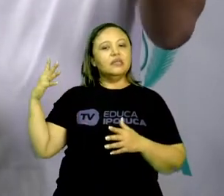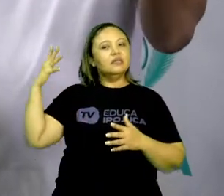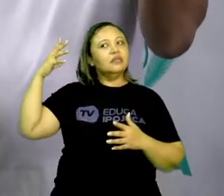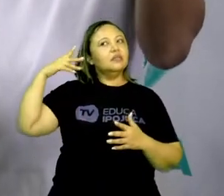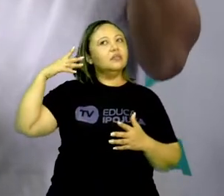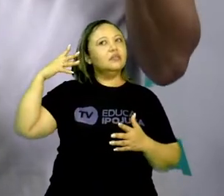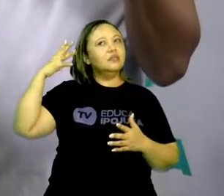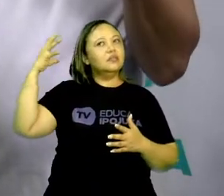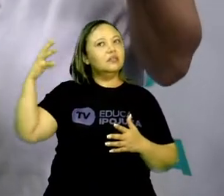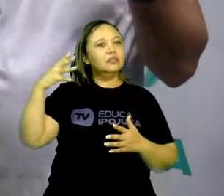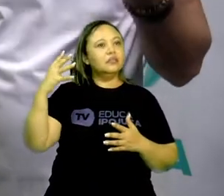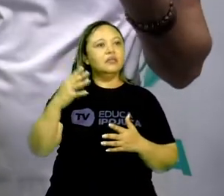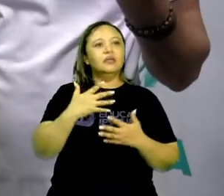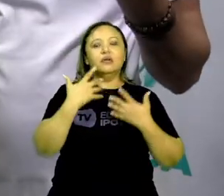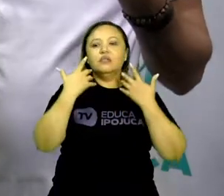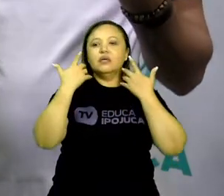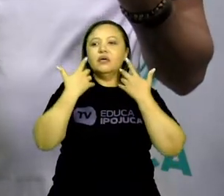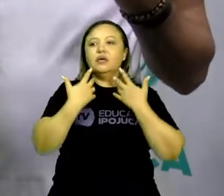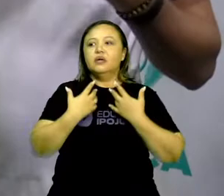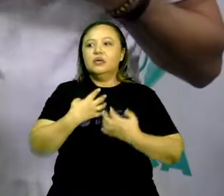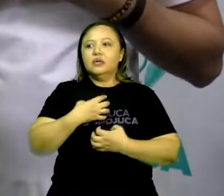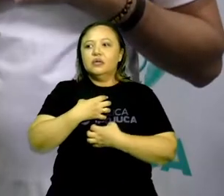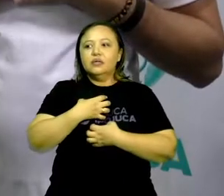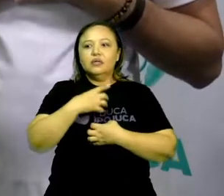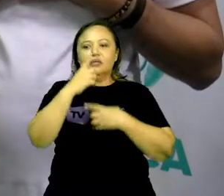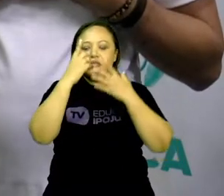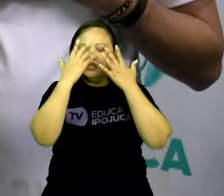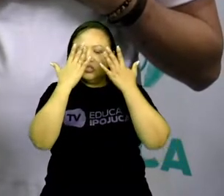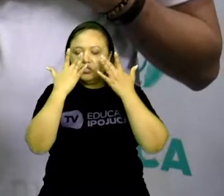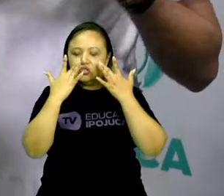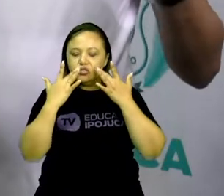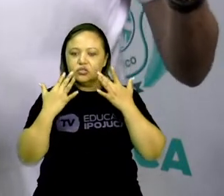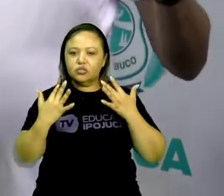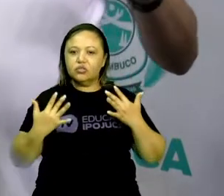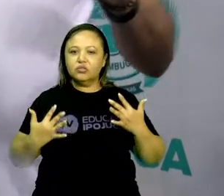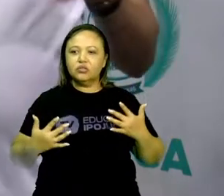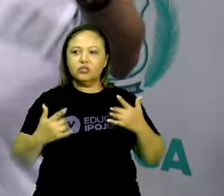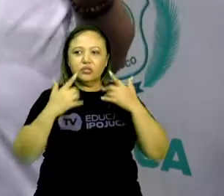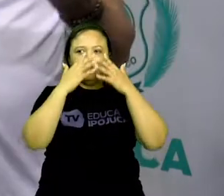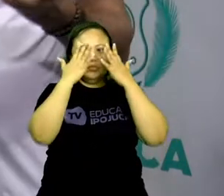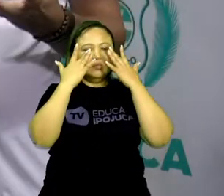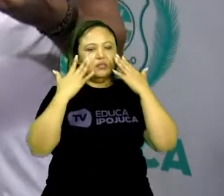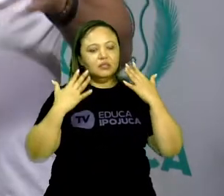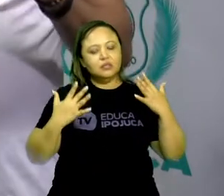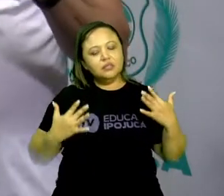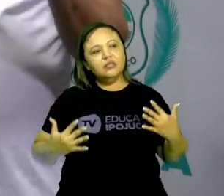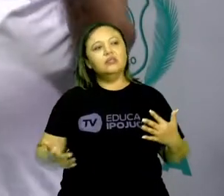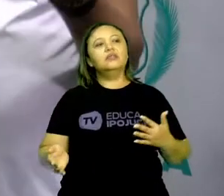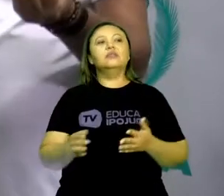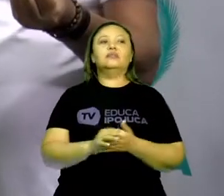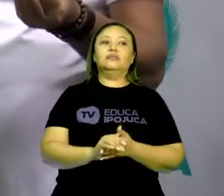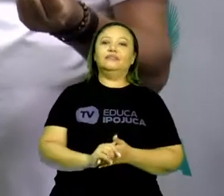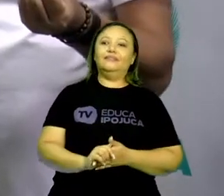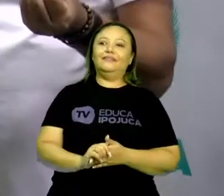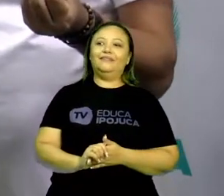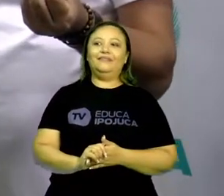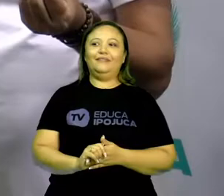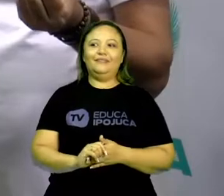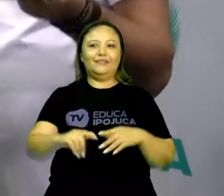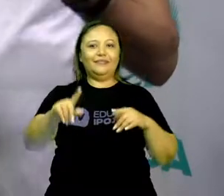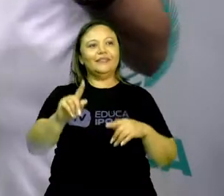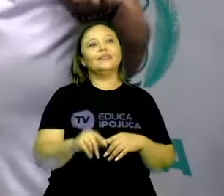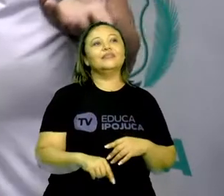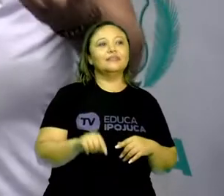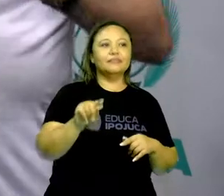cena se torne mais emocionante e você chore. Melodrama vai mais por aí. É um exagero,